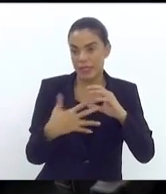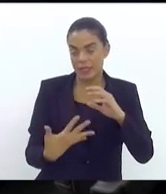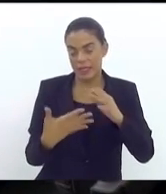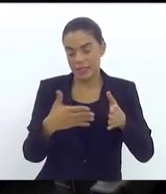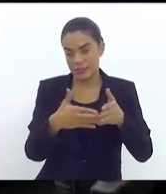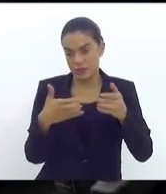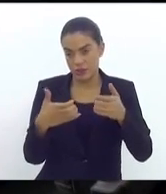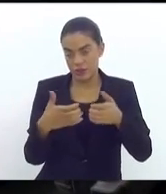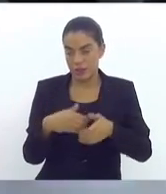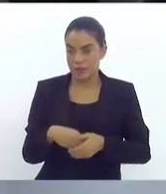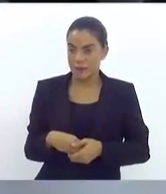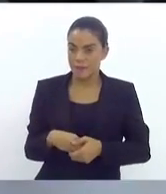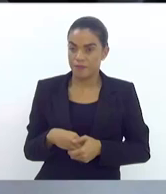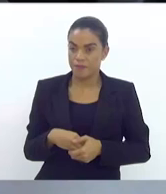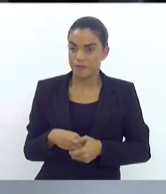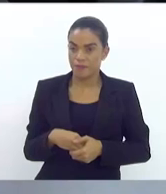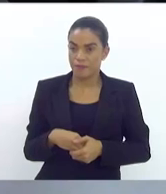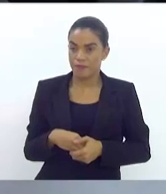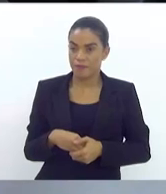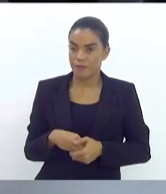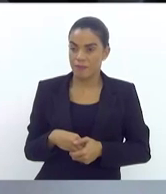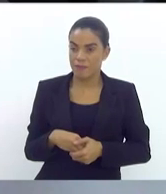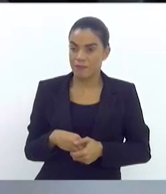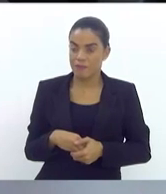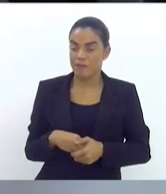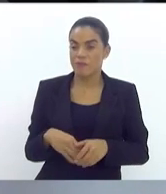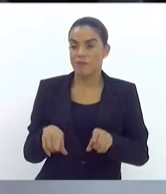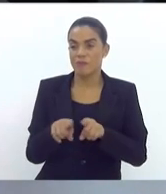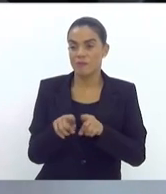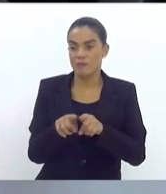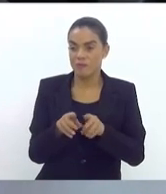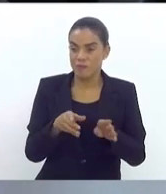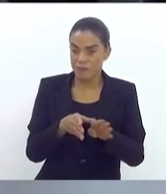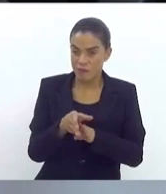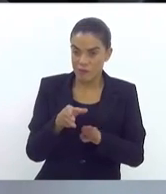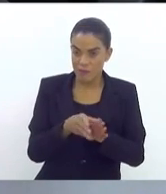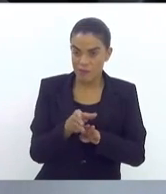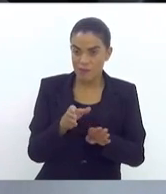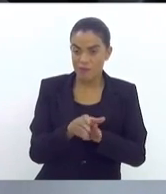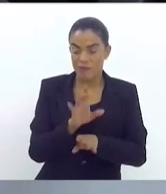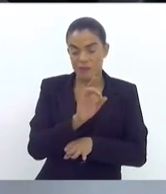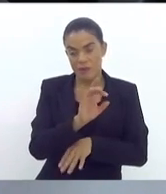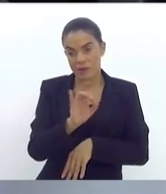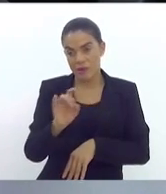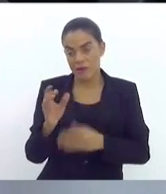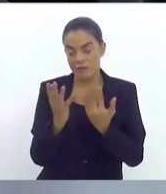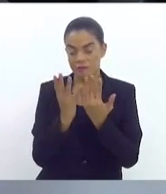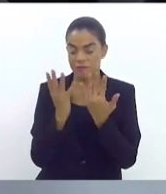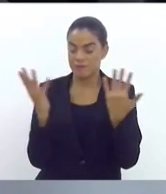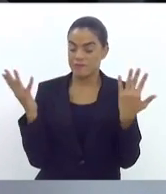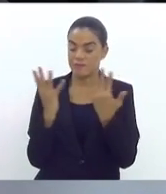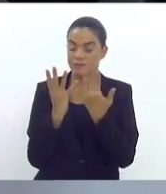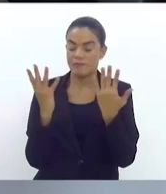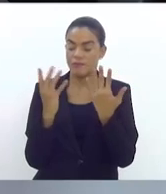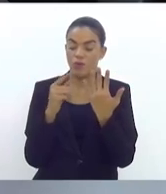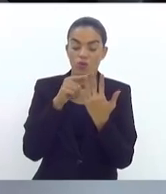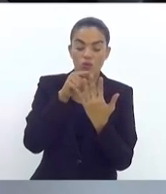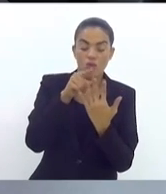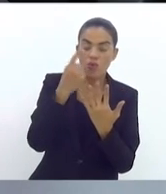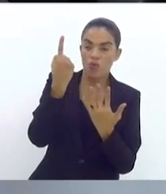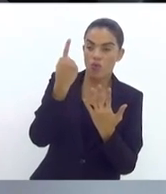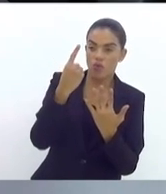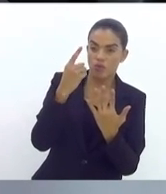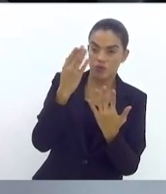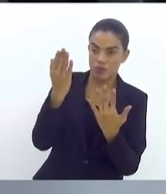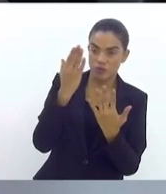mesma forma que o suspeito. Além da recomendação de que cada alinhamento conte apenas com um suspeito por vez, não